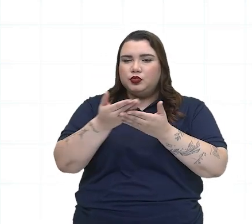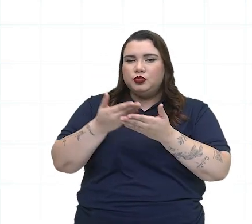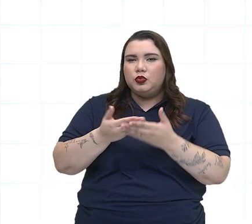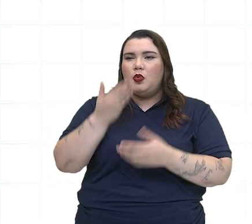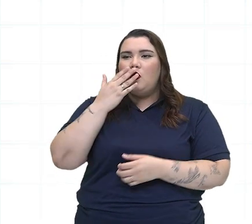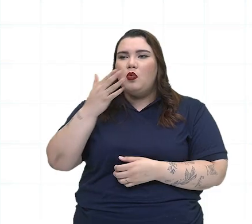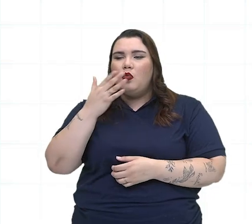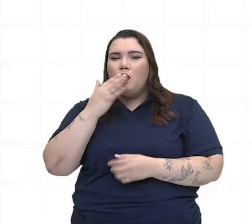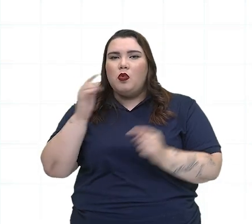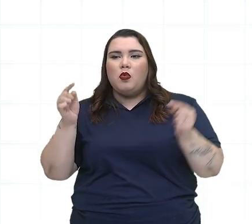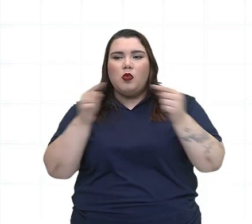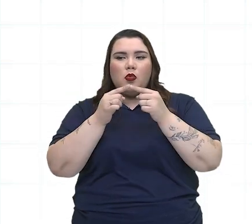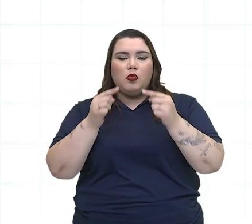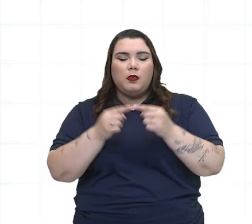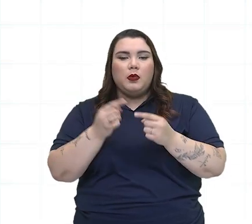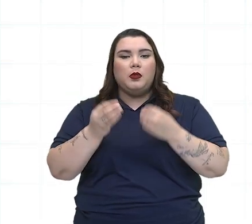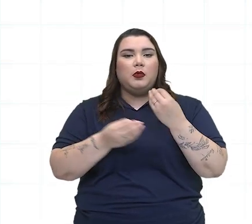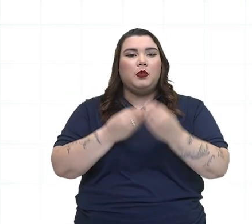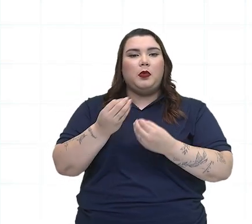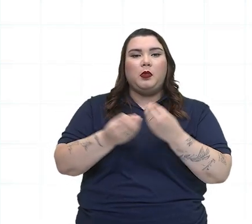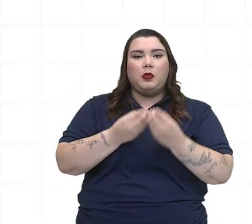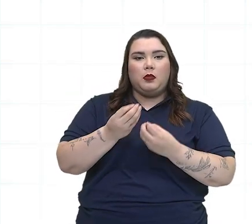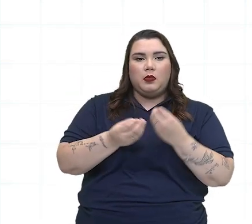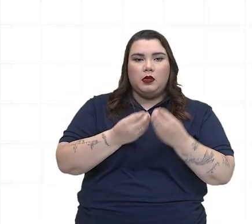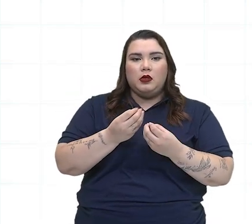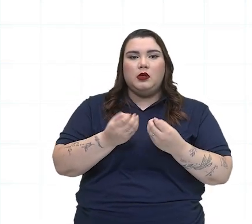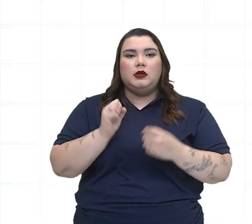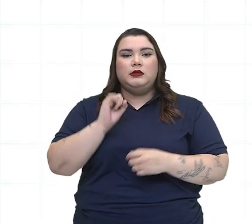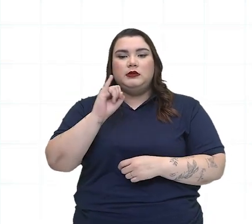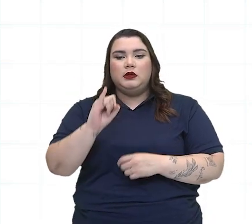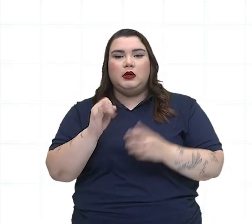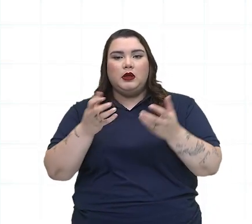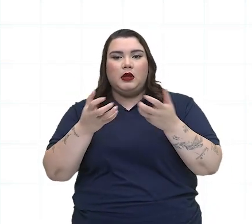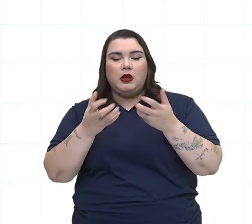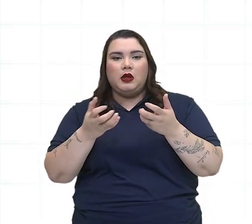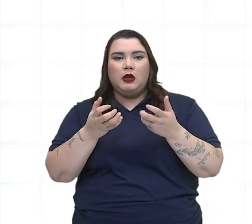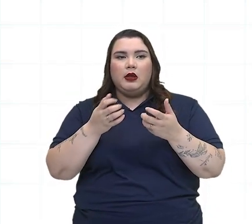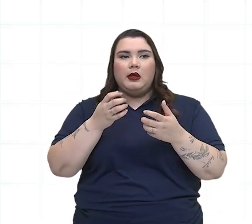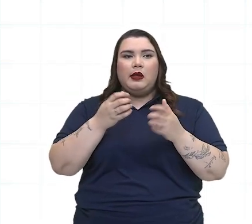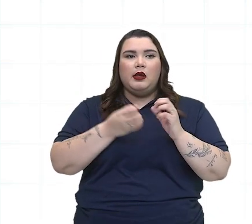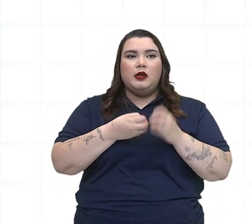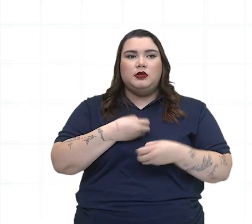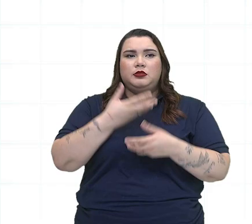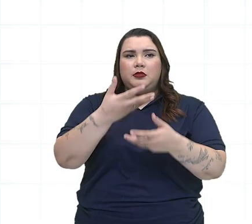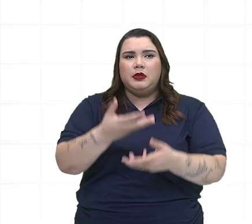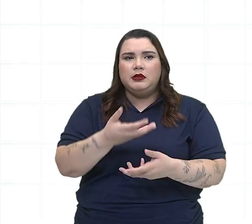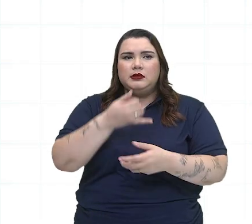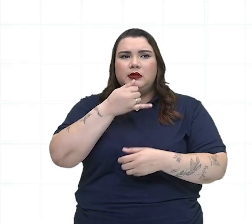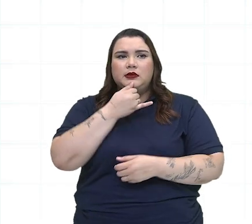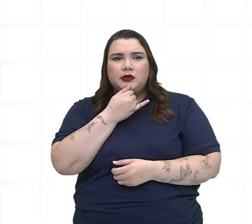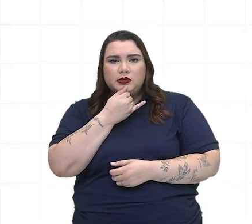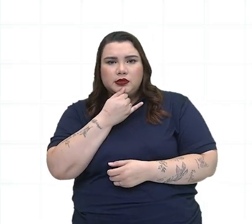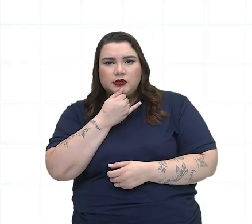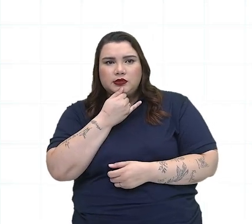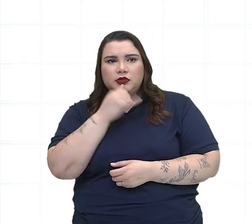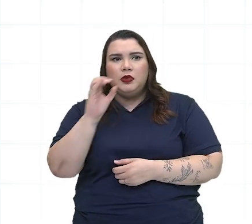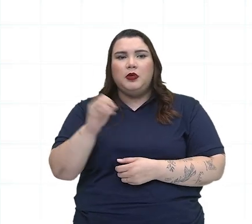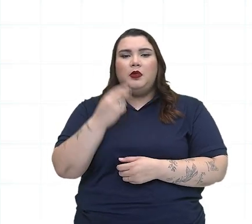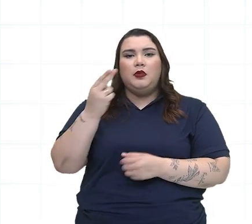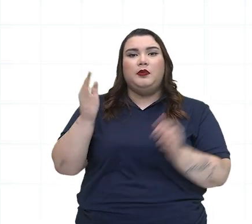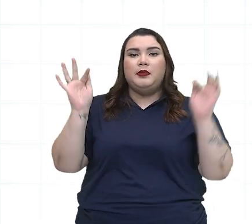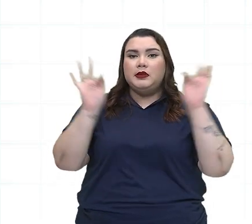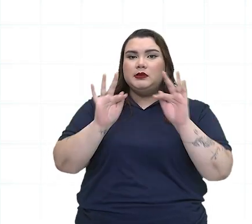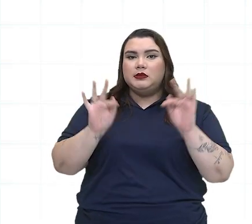das cores, o que ele quer transmitir para o espectador. Se ele quer transmitir tristeza, se ele quer transmitir